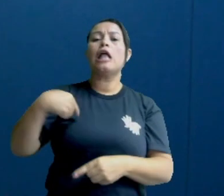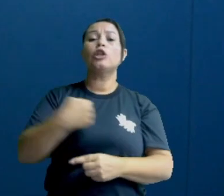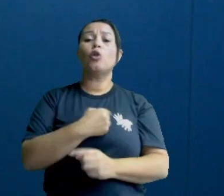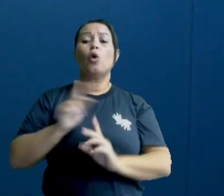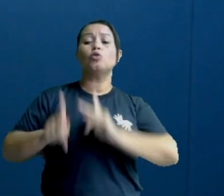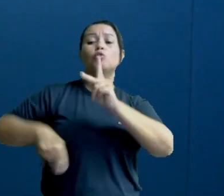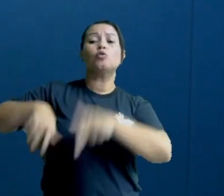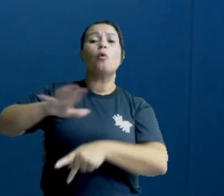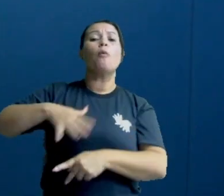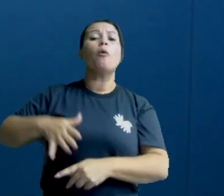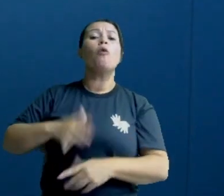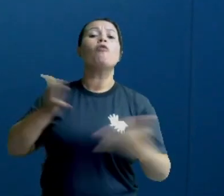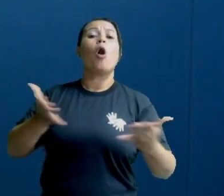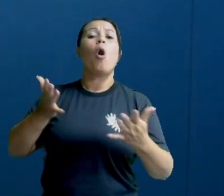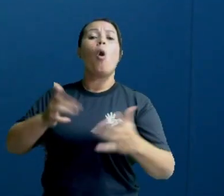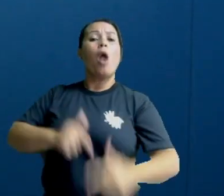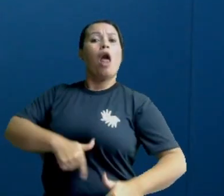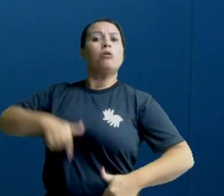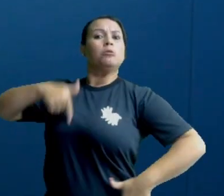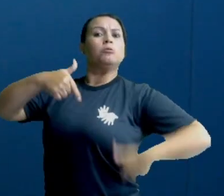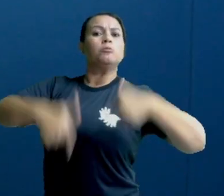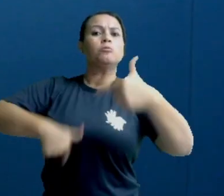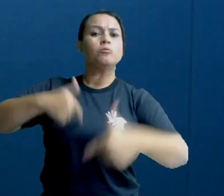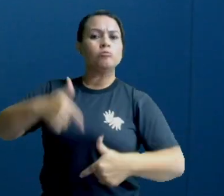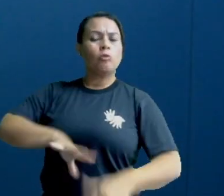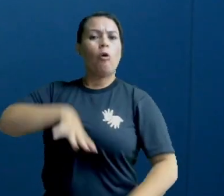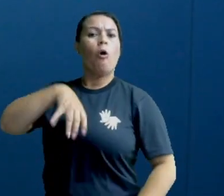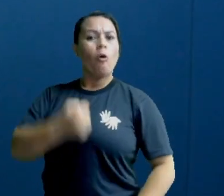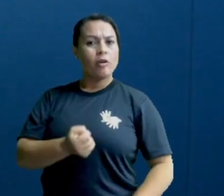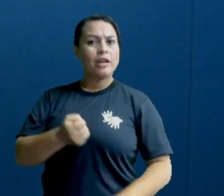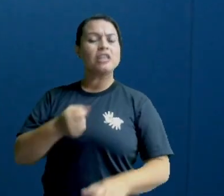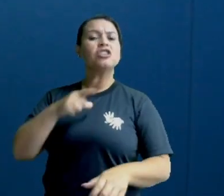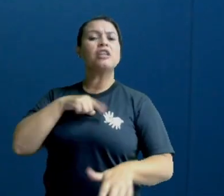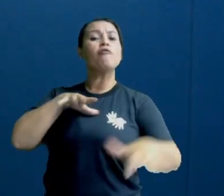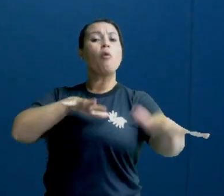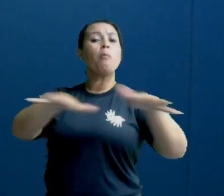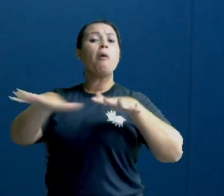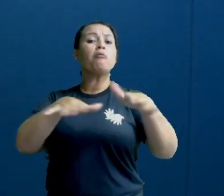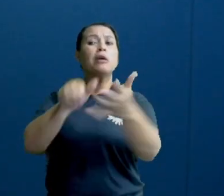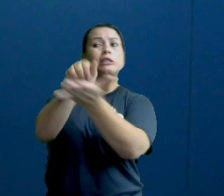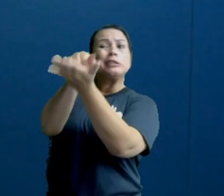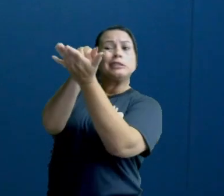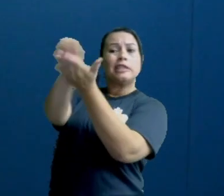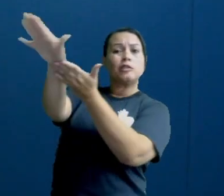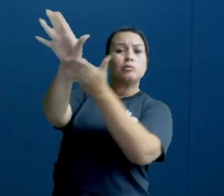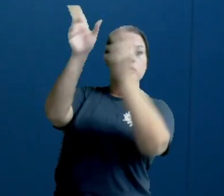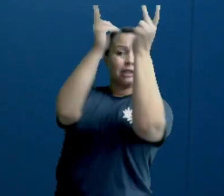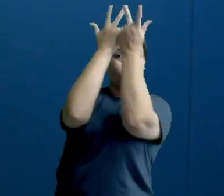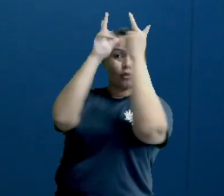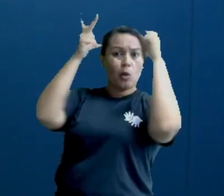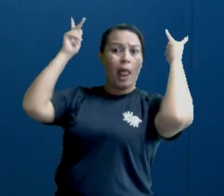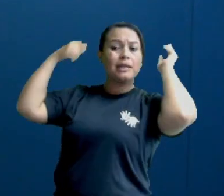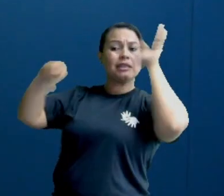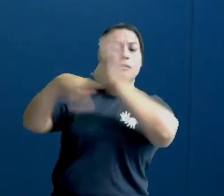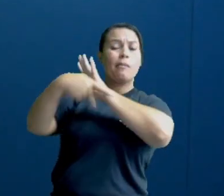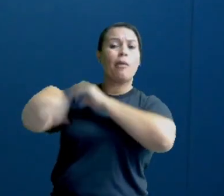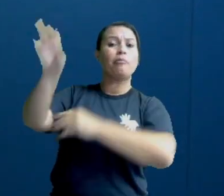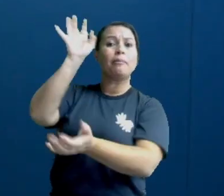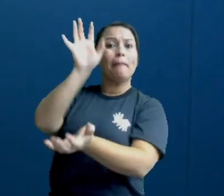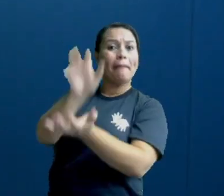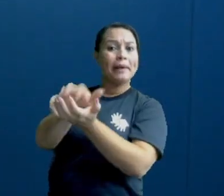reivindicou e desta feita, com mais vigor, o movimento de expulsar os holandeses daqui de